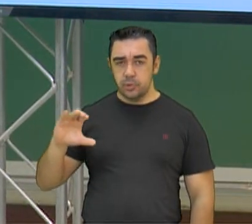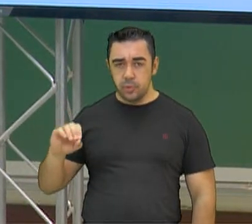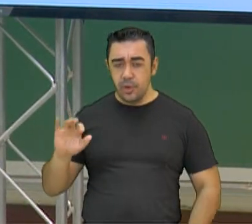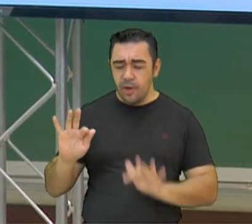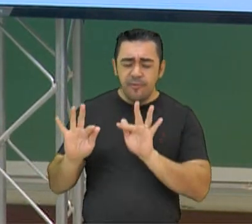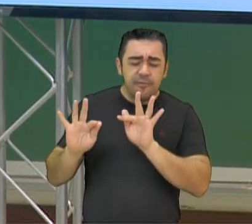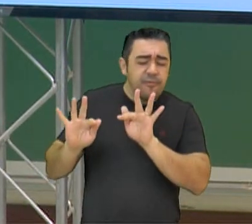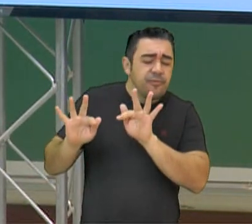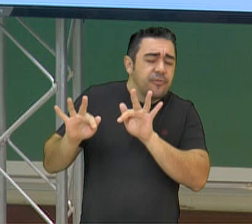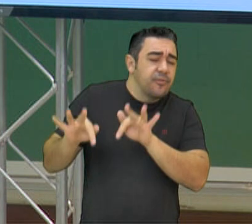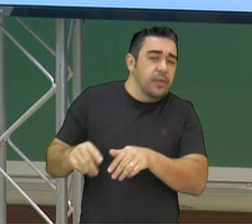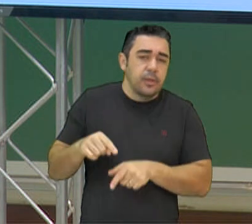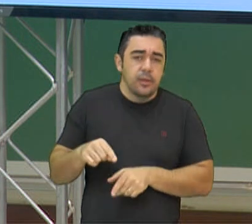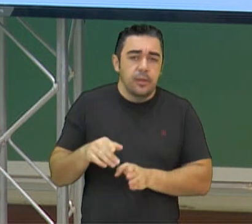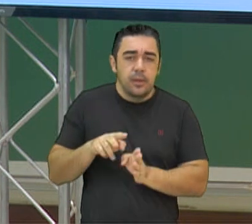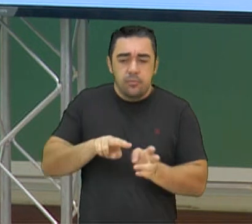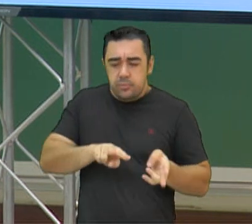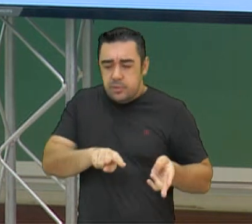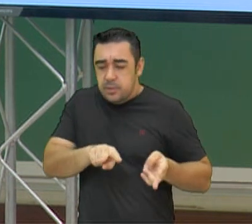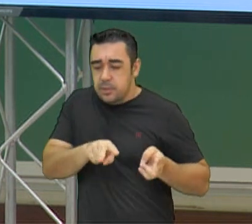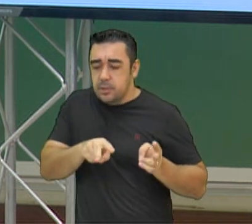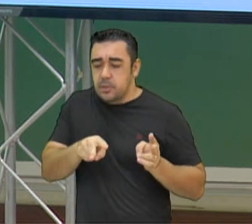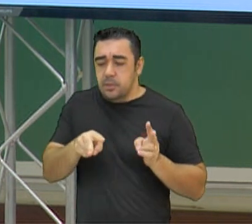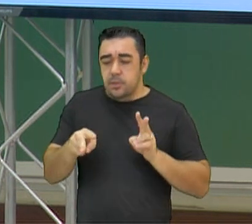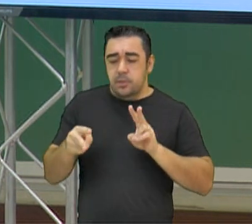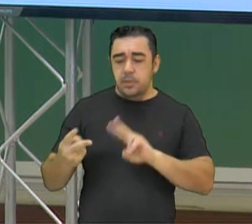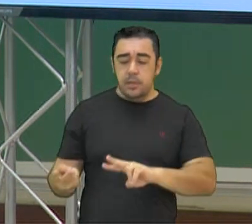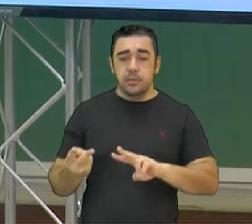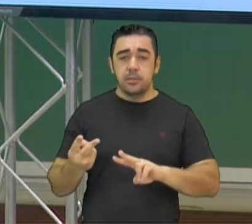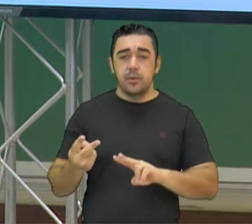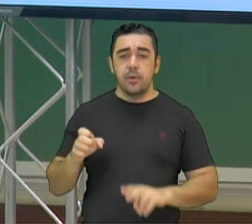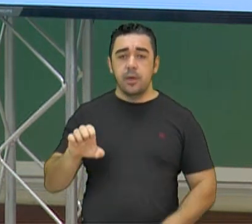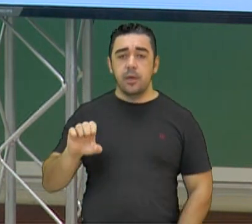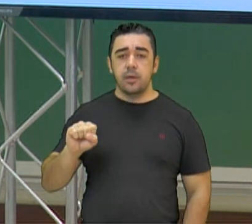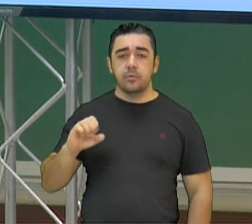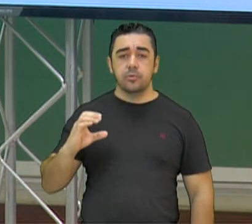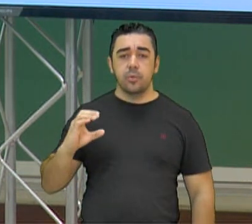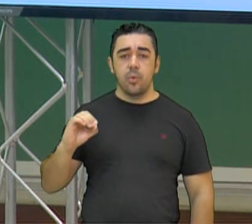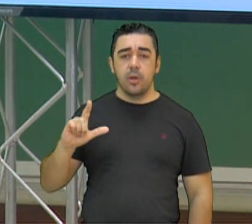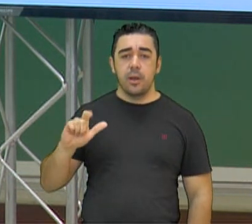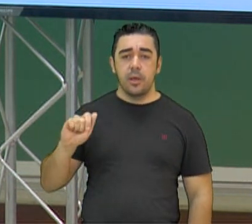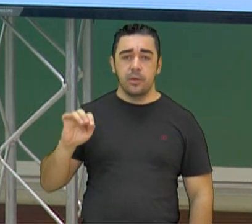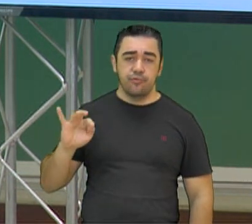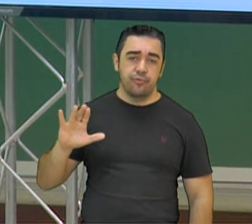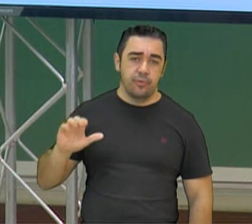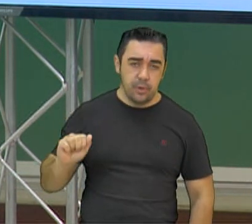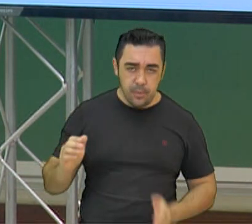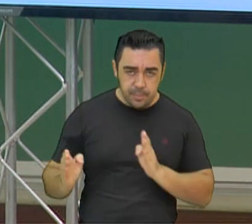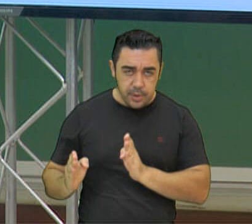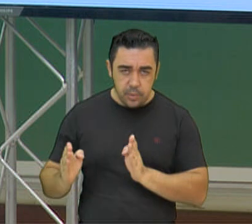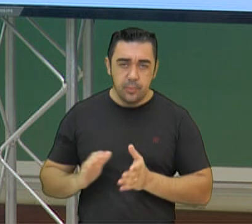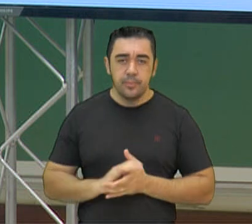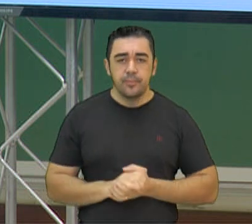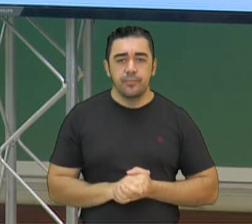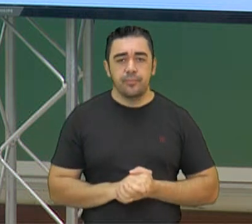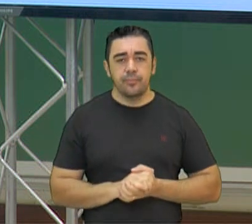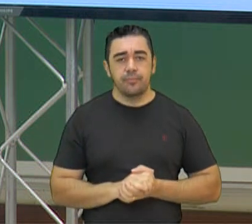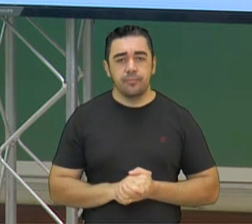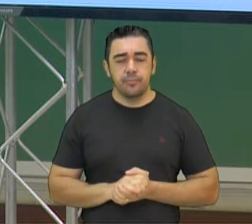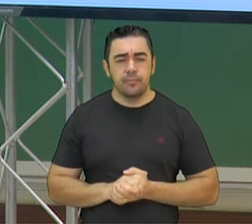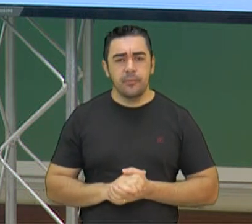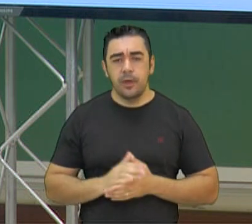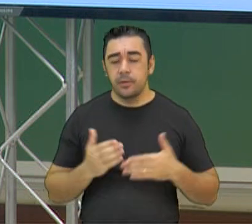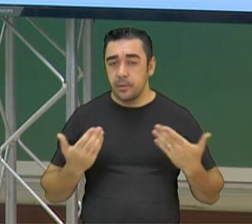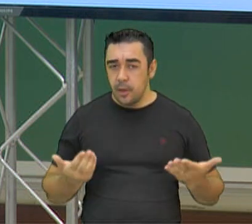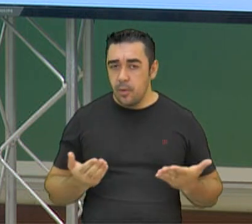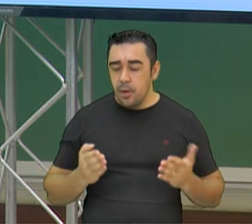final dessa patrística, para logo a seguir começar a escolástica. E aí